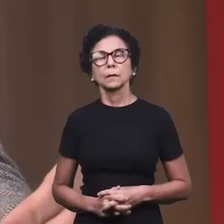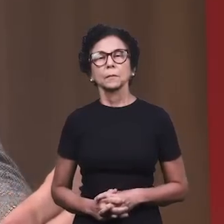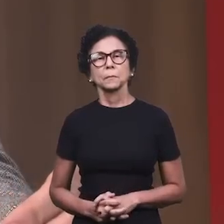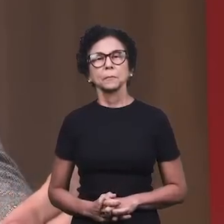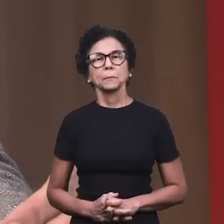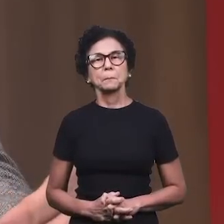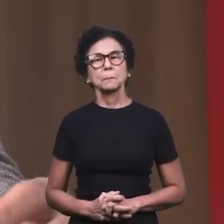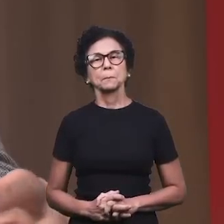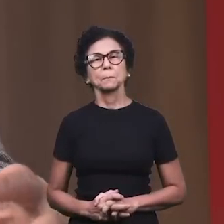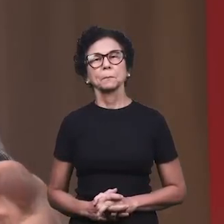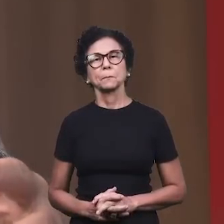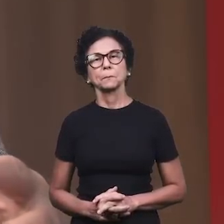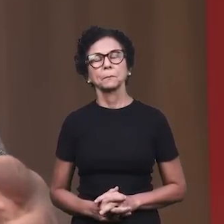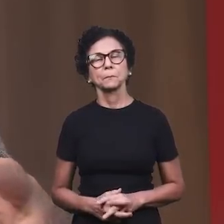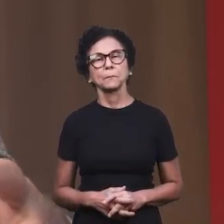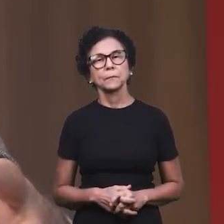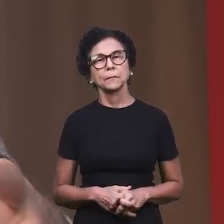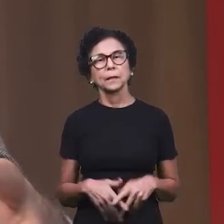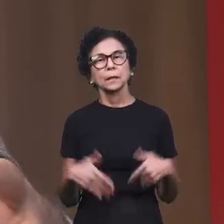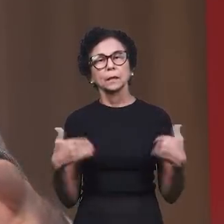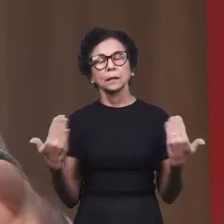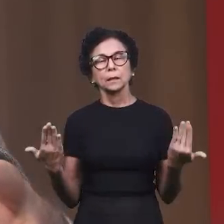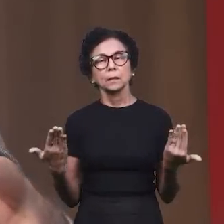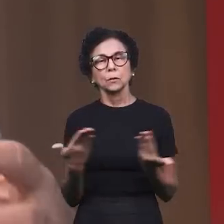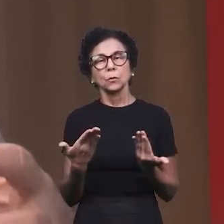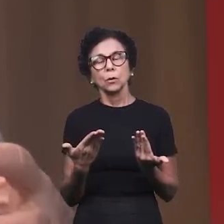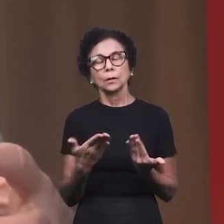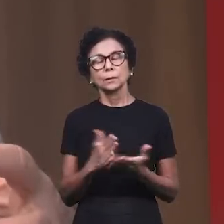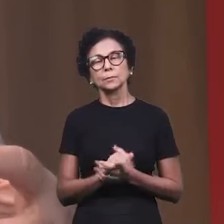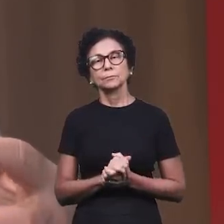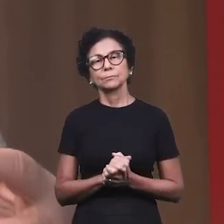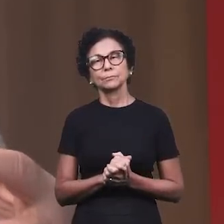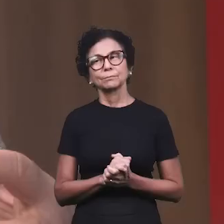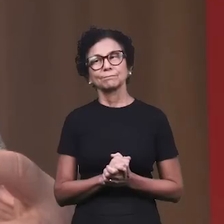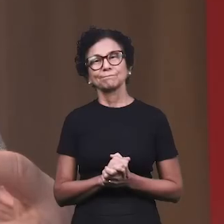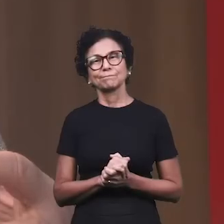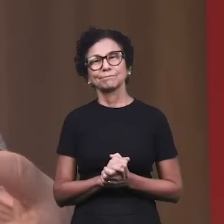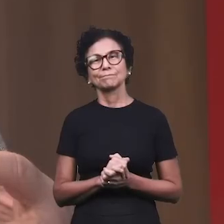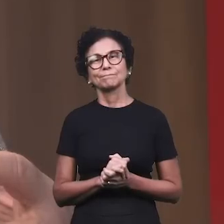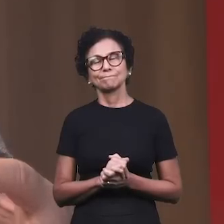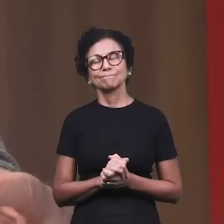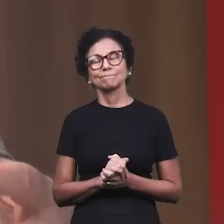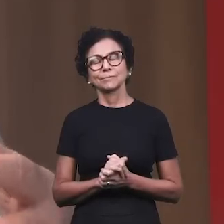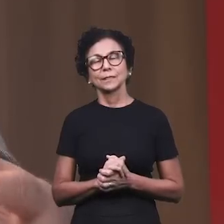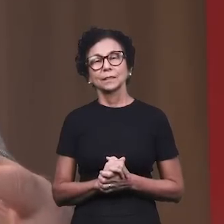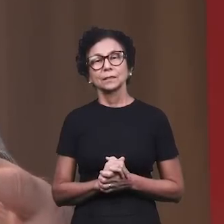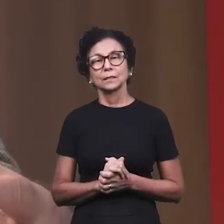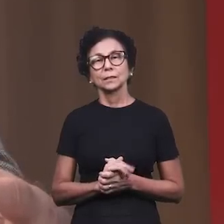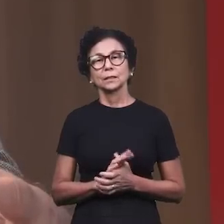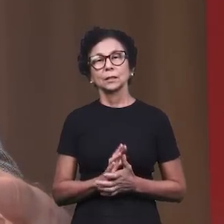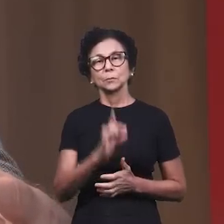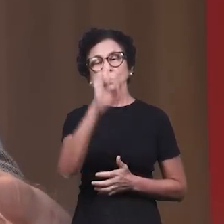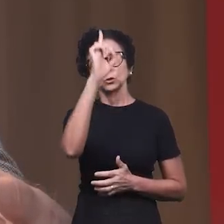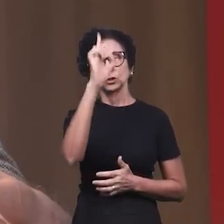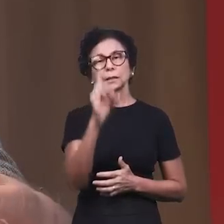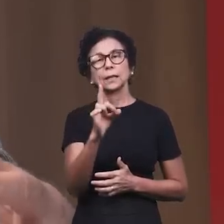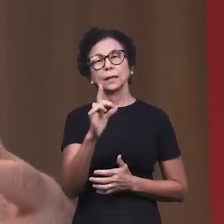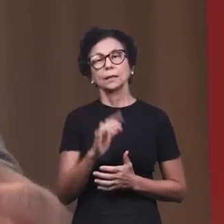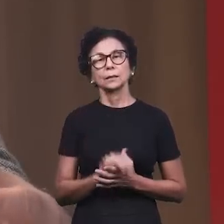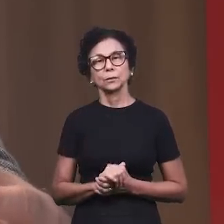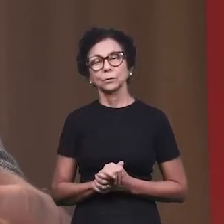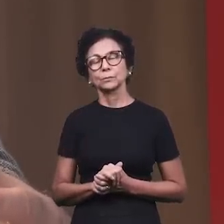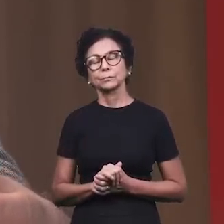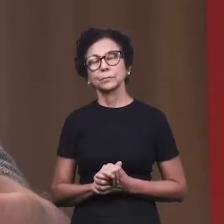agora, esse caminho encurtado, nós temos esse direito, ou esse acesso, de chegar